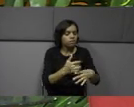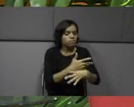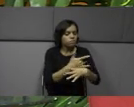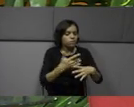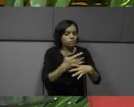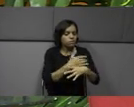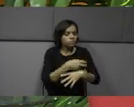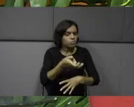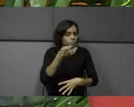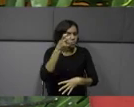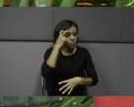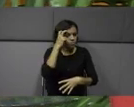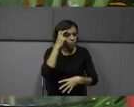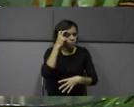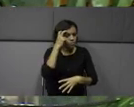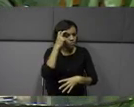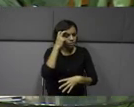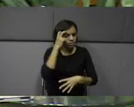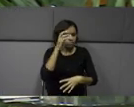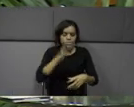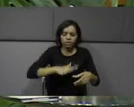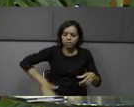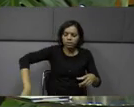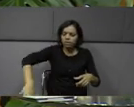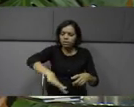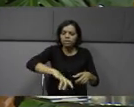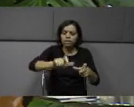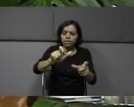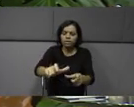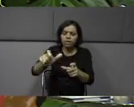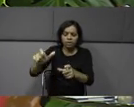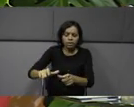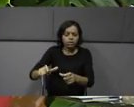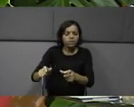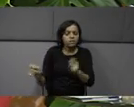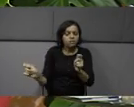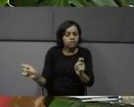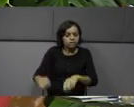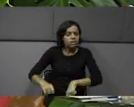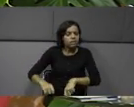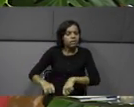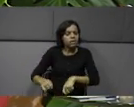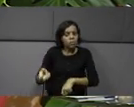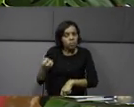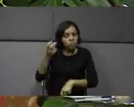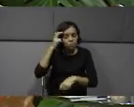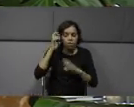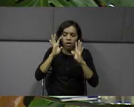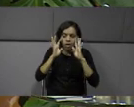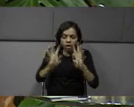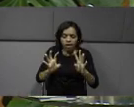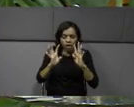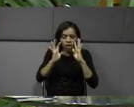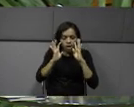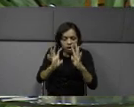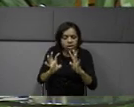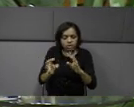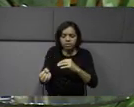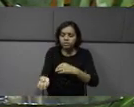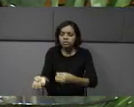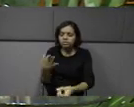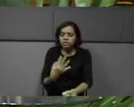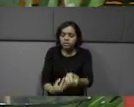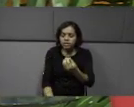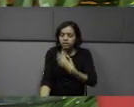os diversos setores e construtores da cultura de determinado município não é